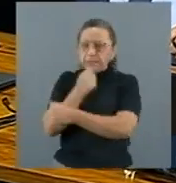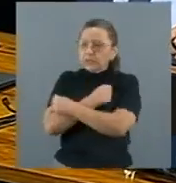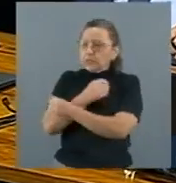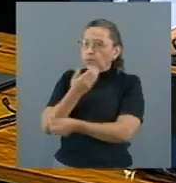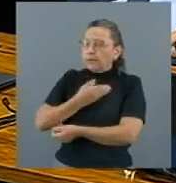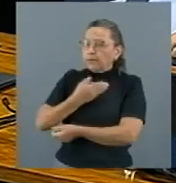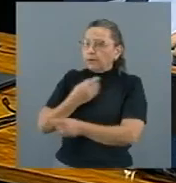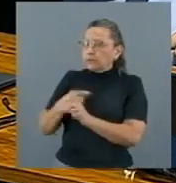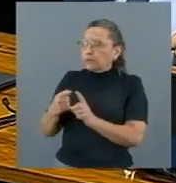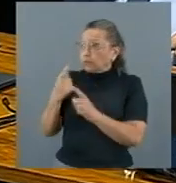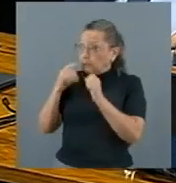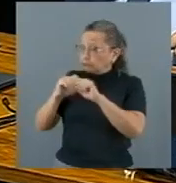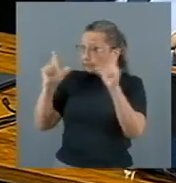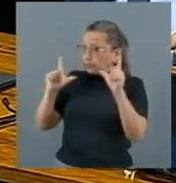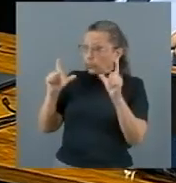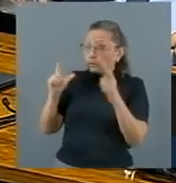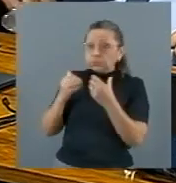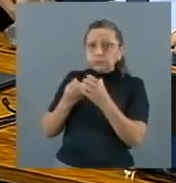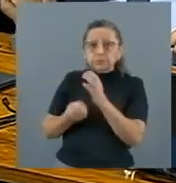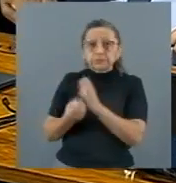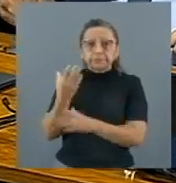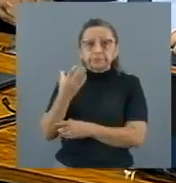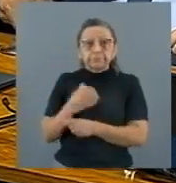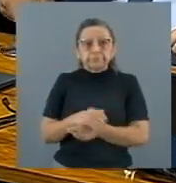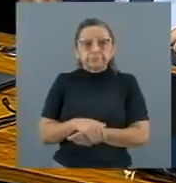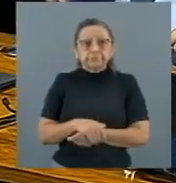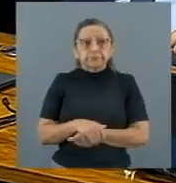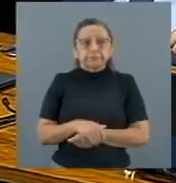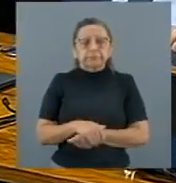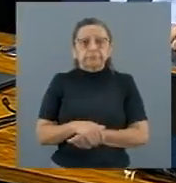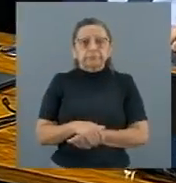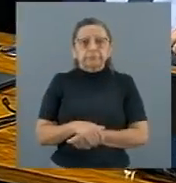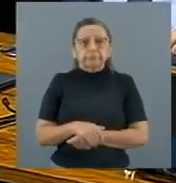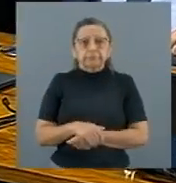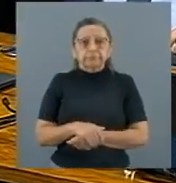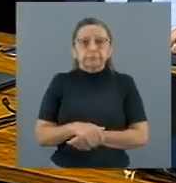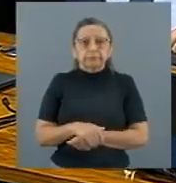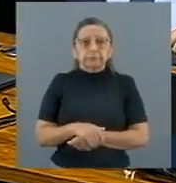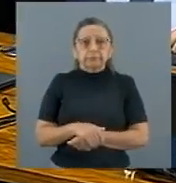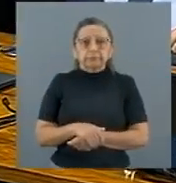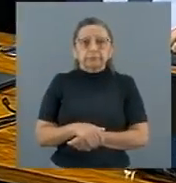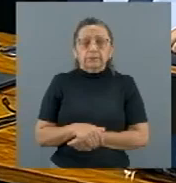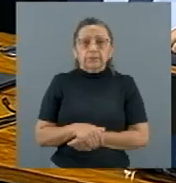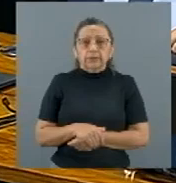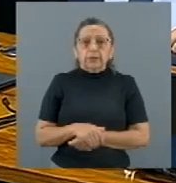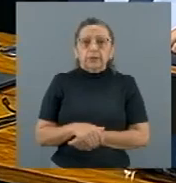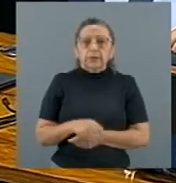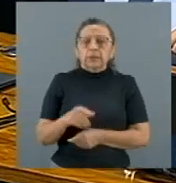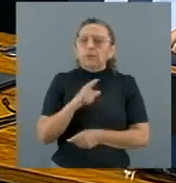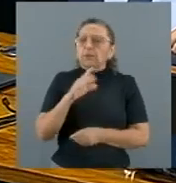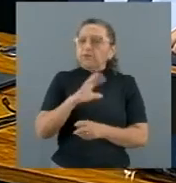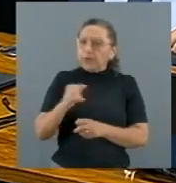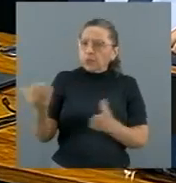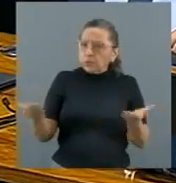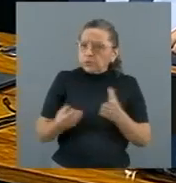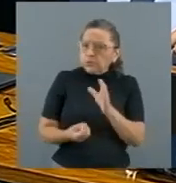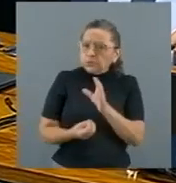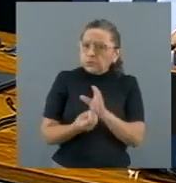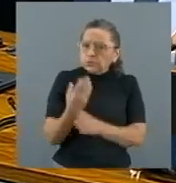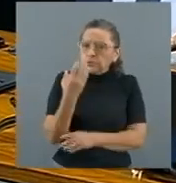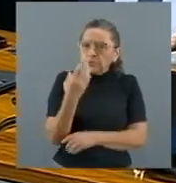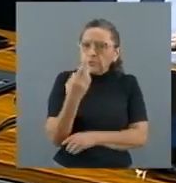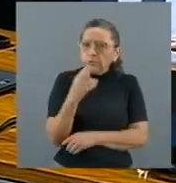aqui no parlamento, né, que é o P, não é isso, Ciro? O P? O P. O P, que vai congraçar 2